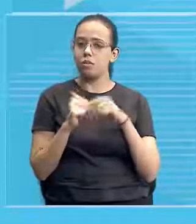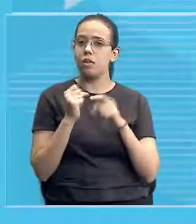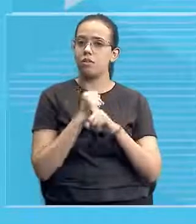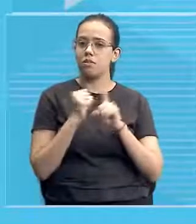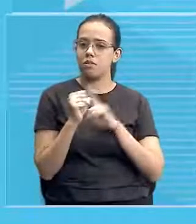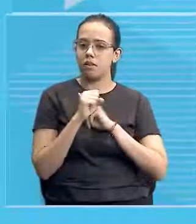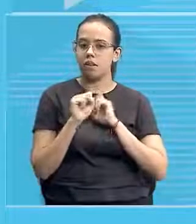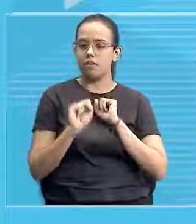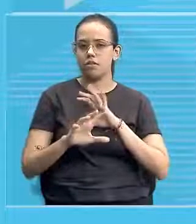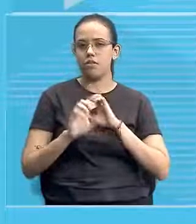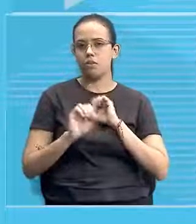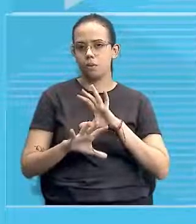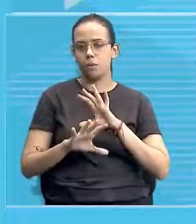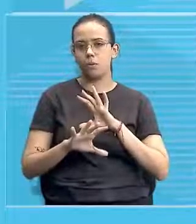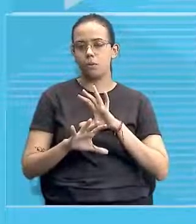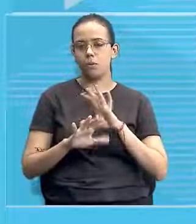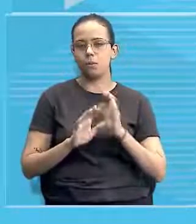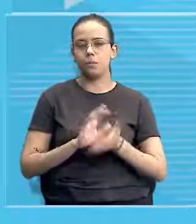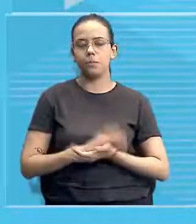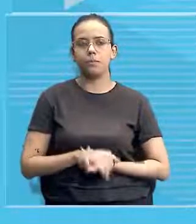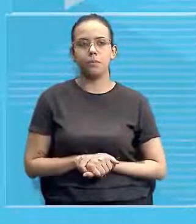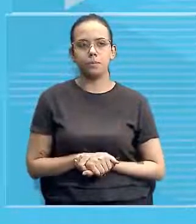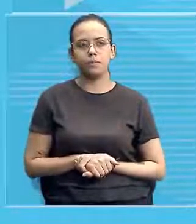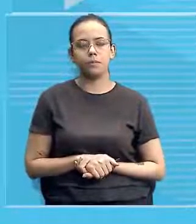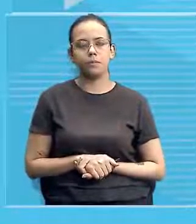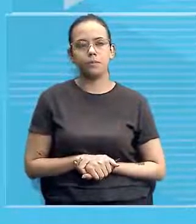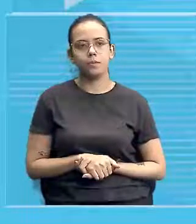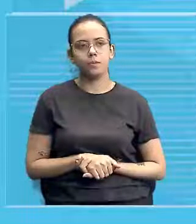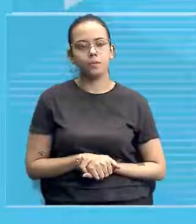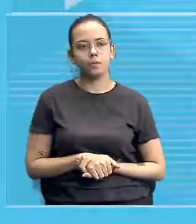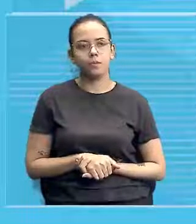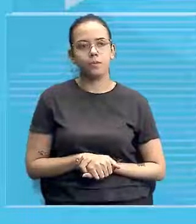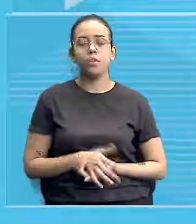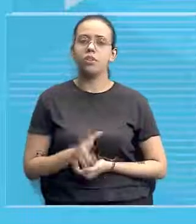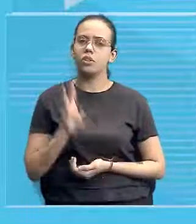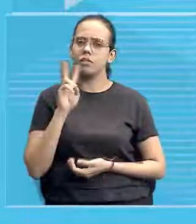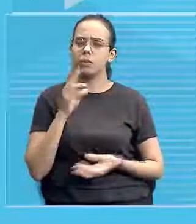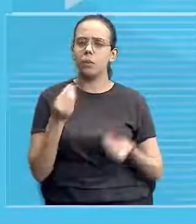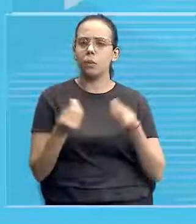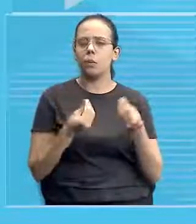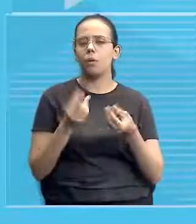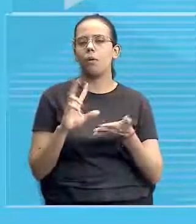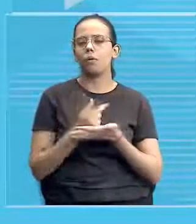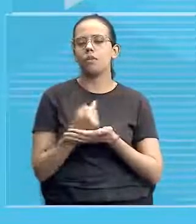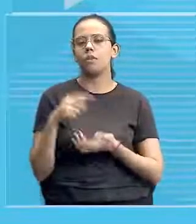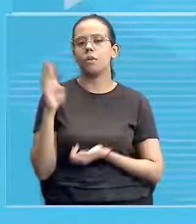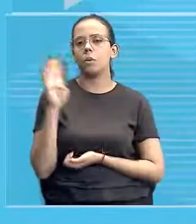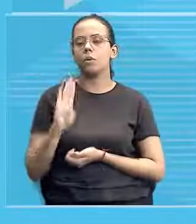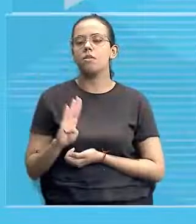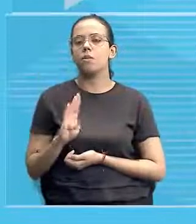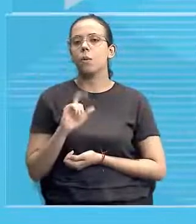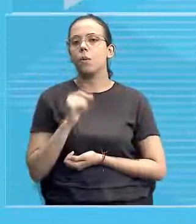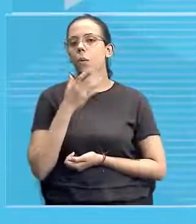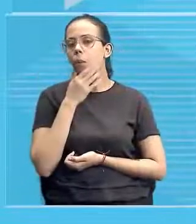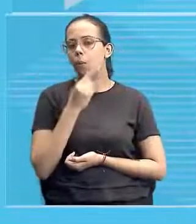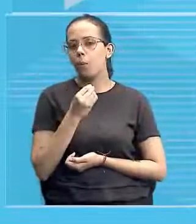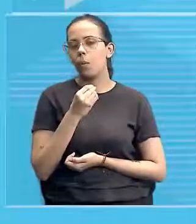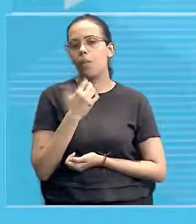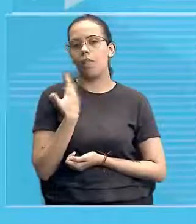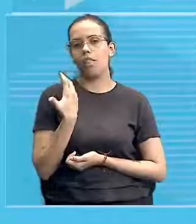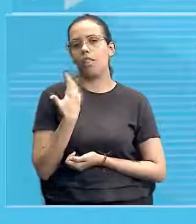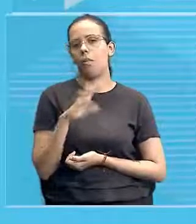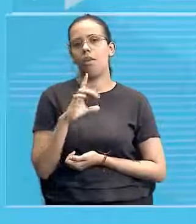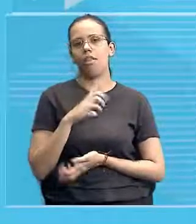Certo? Vocês já viram como é a situação no Brasil? O homem não quer